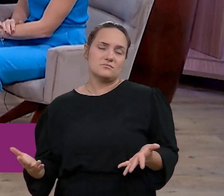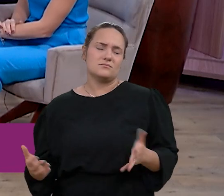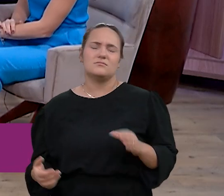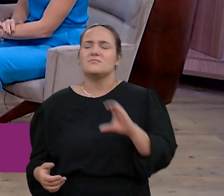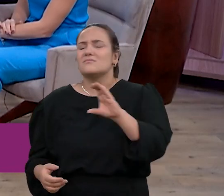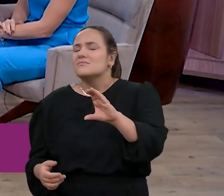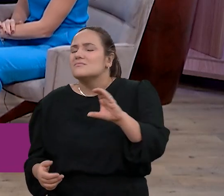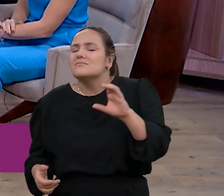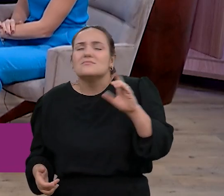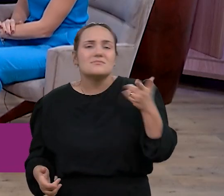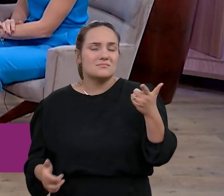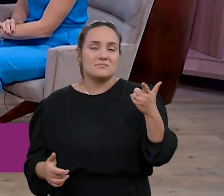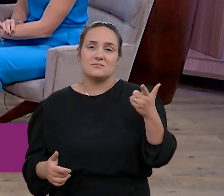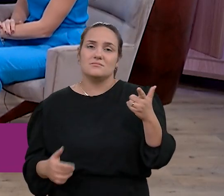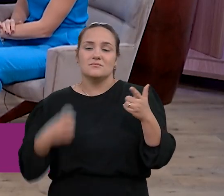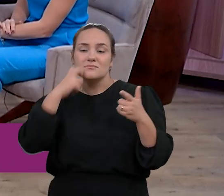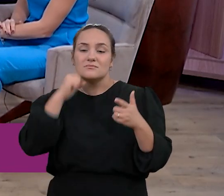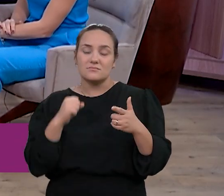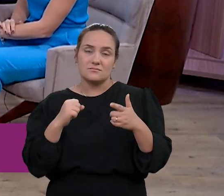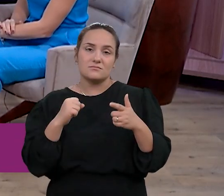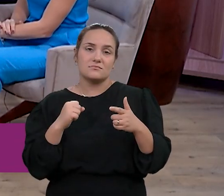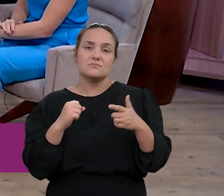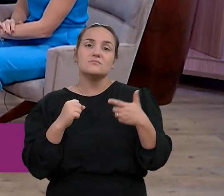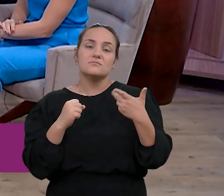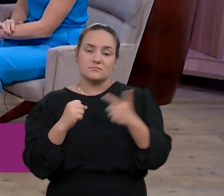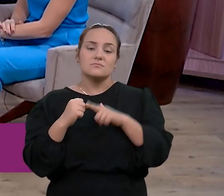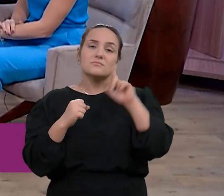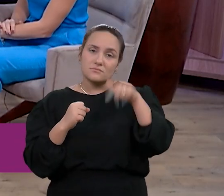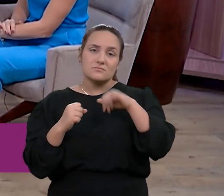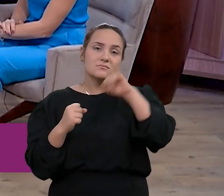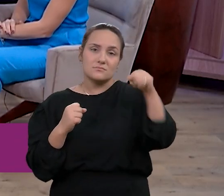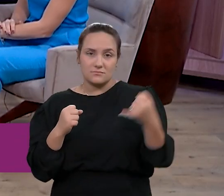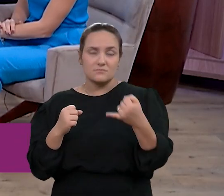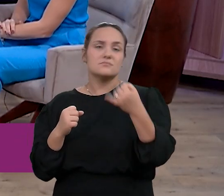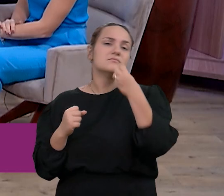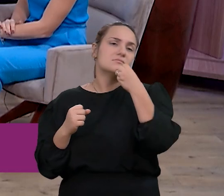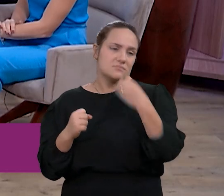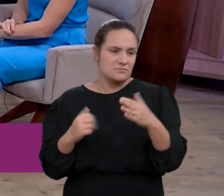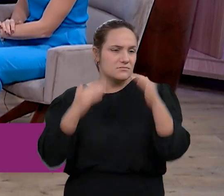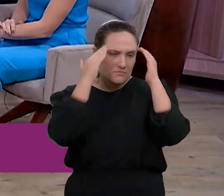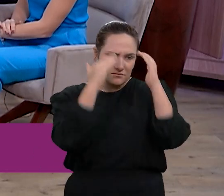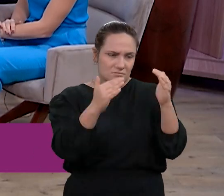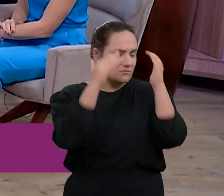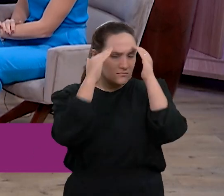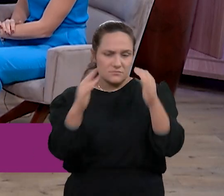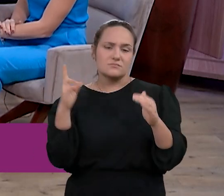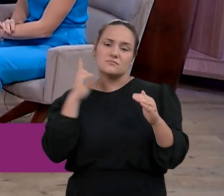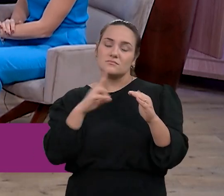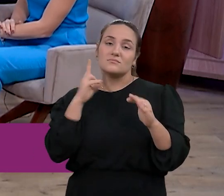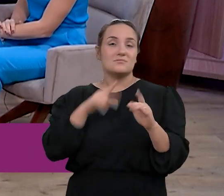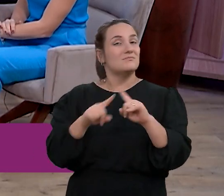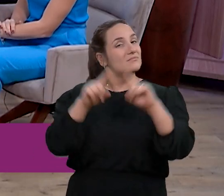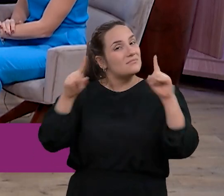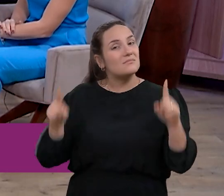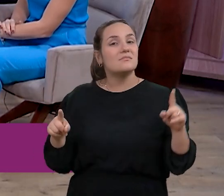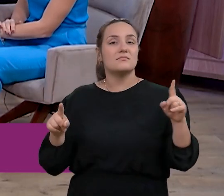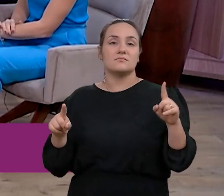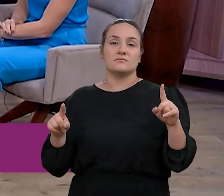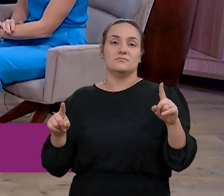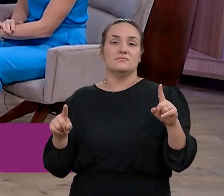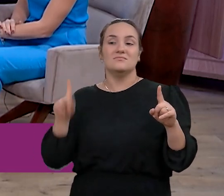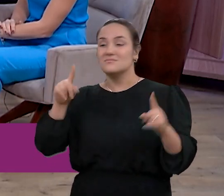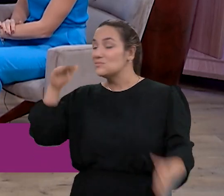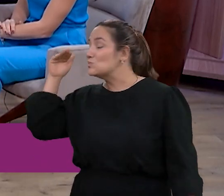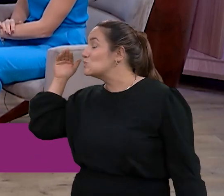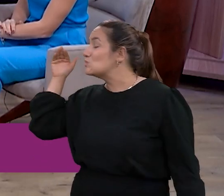Nós é óbvio que a adoção se coloca assim como uma alternativa respeitada aí todo o fluxo legal mas ela